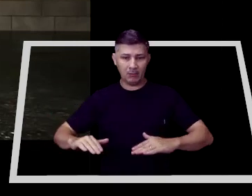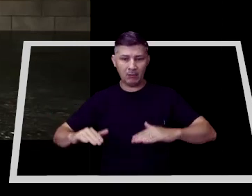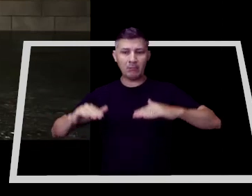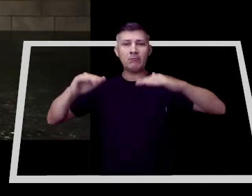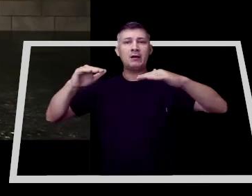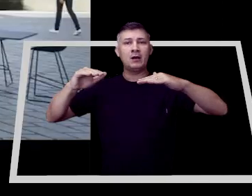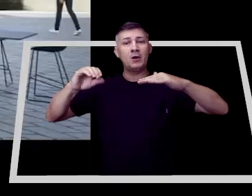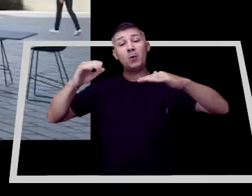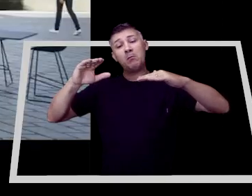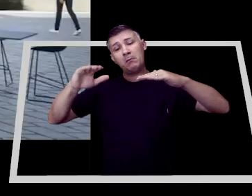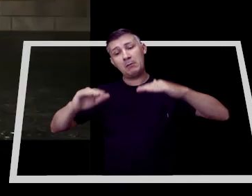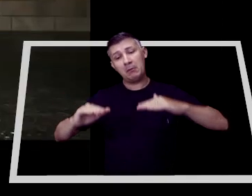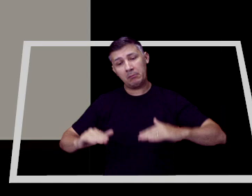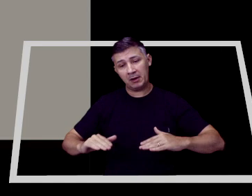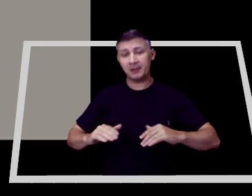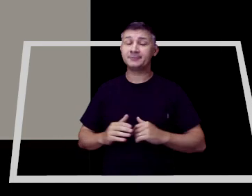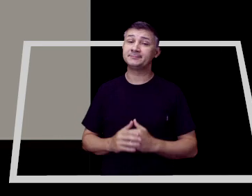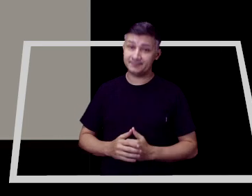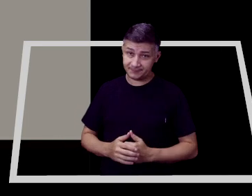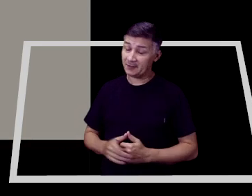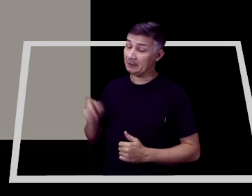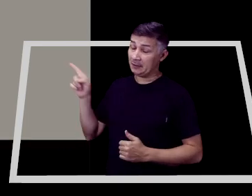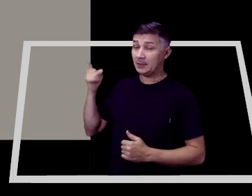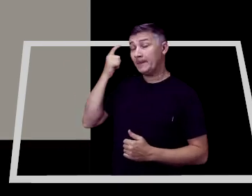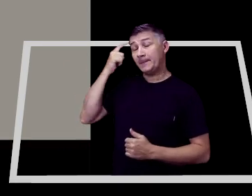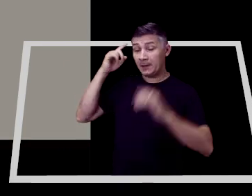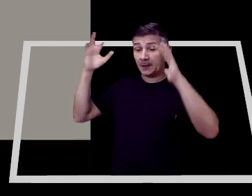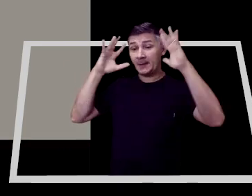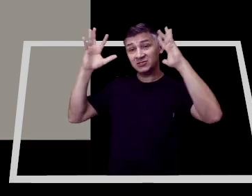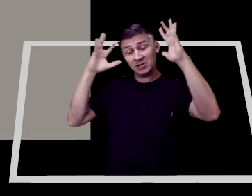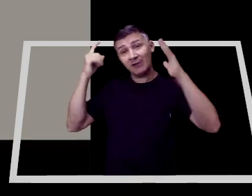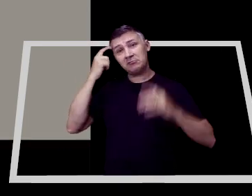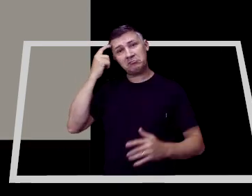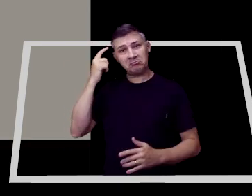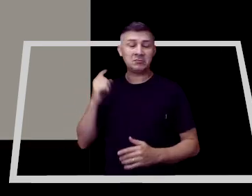Então, era um espaço que a gente imaginava